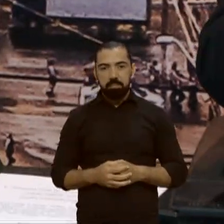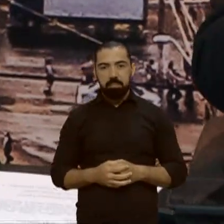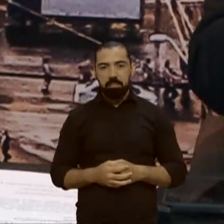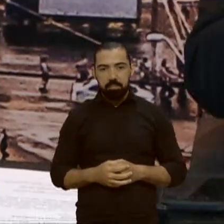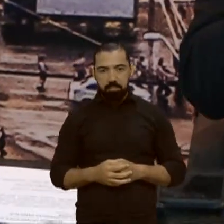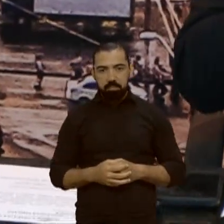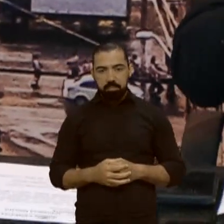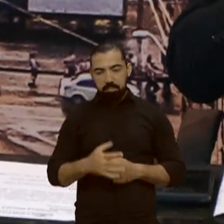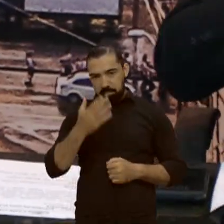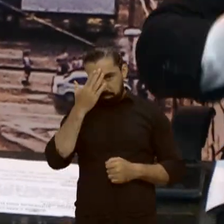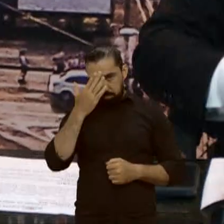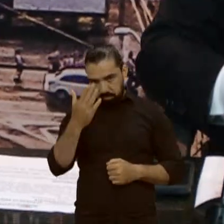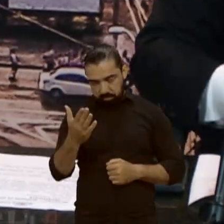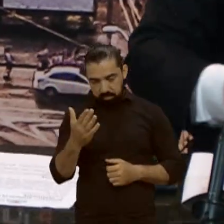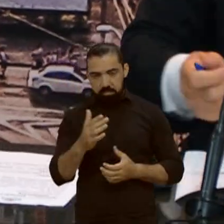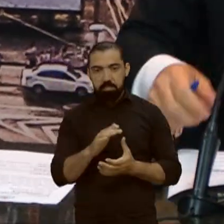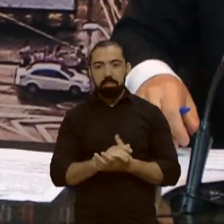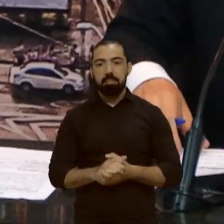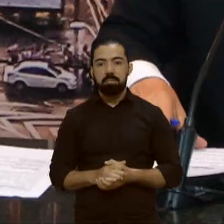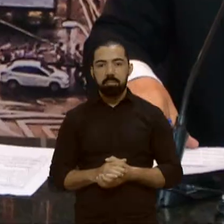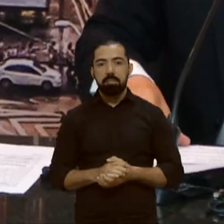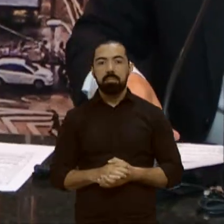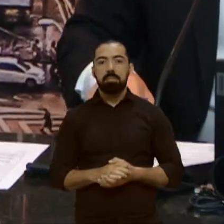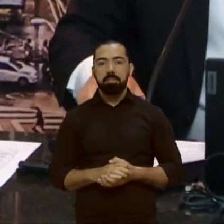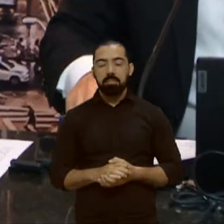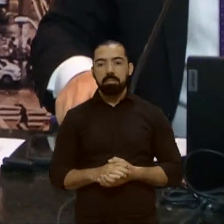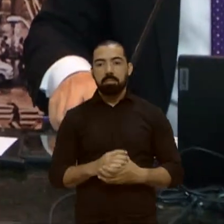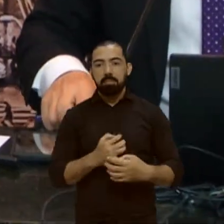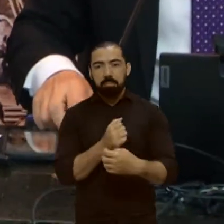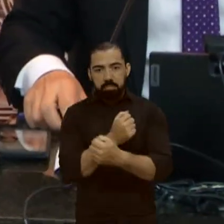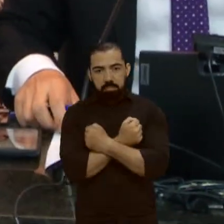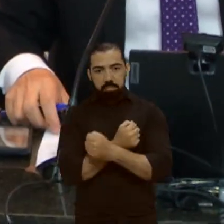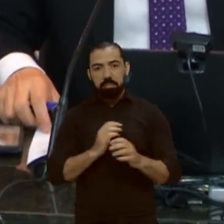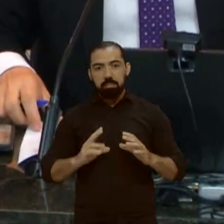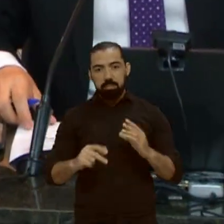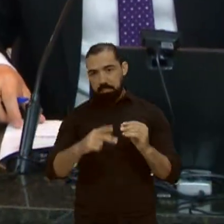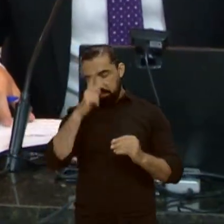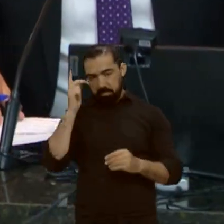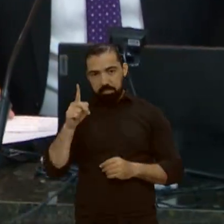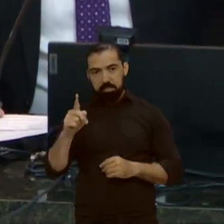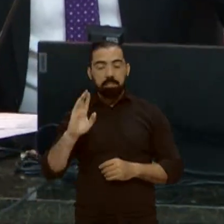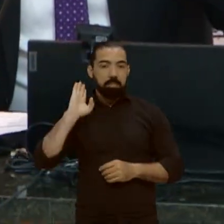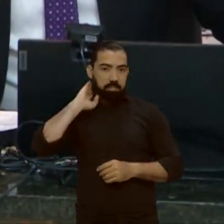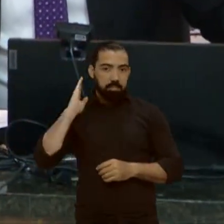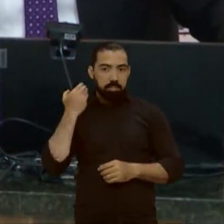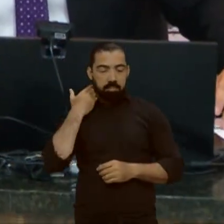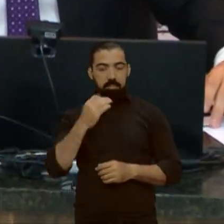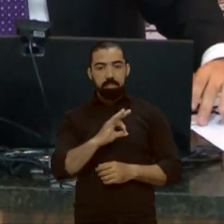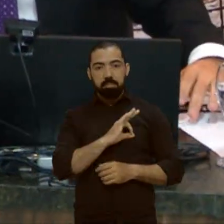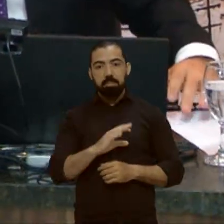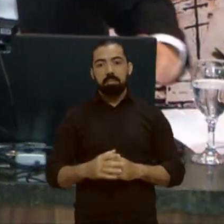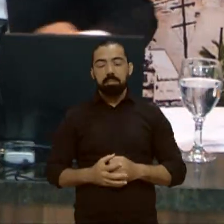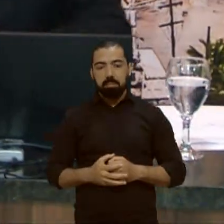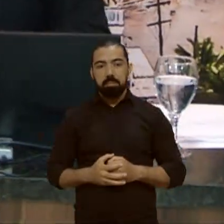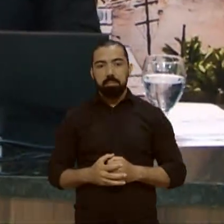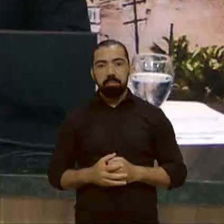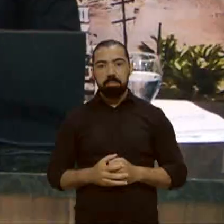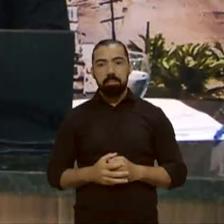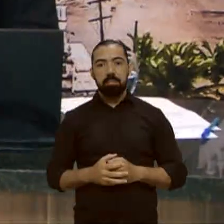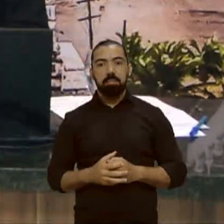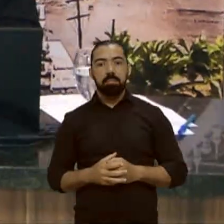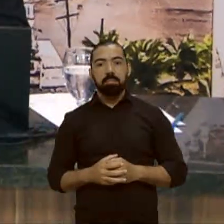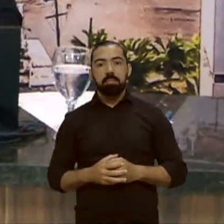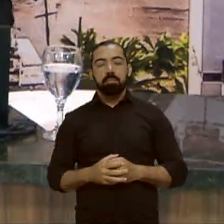Muito obrigado, doutor Alisson. Leve nosso abraço a todos também, a Delegacia Departamento de Polícia